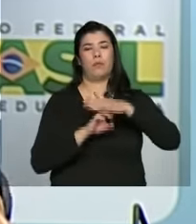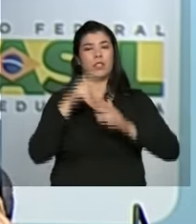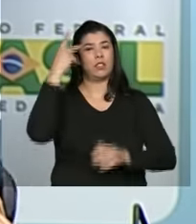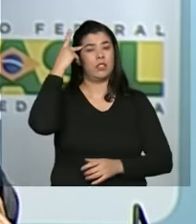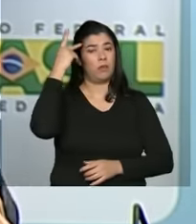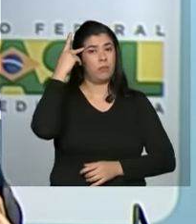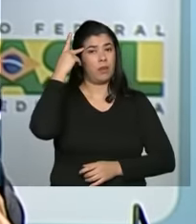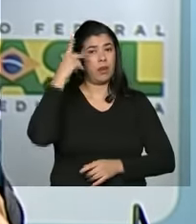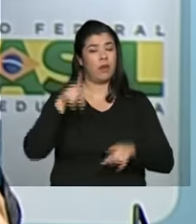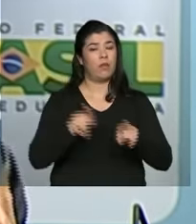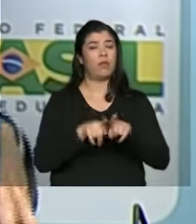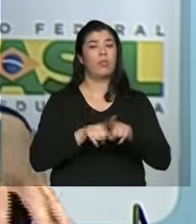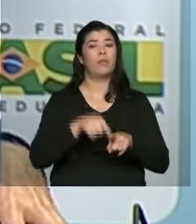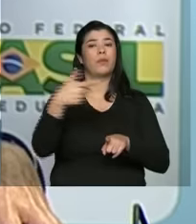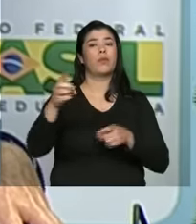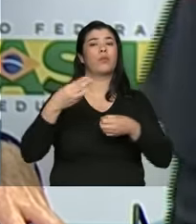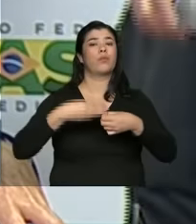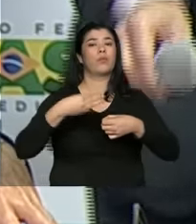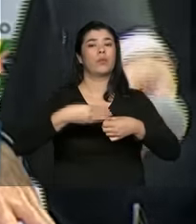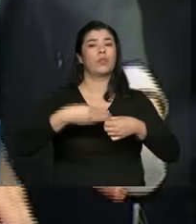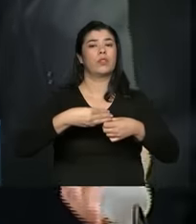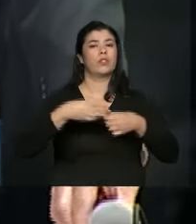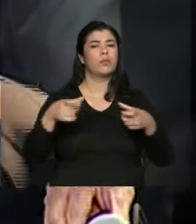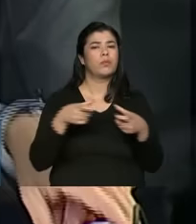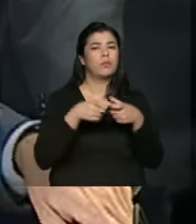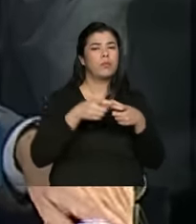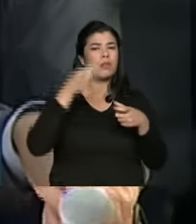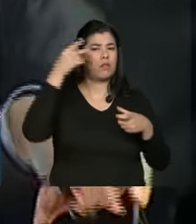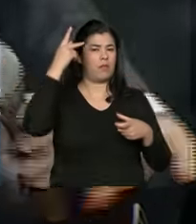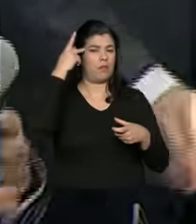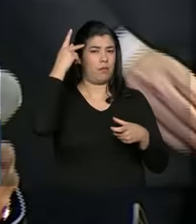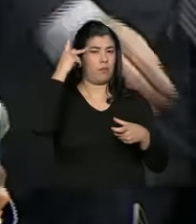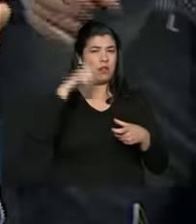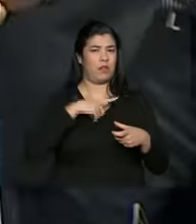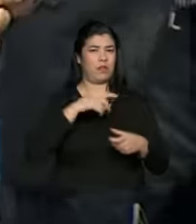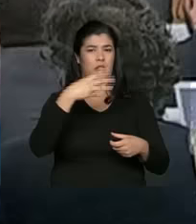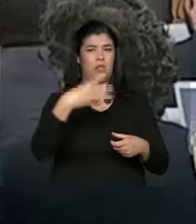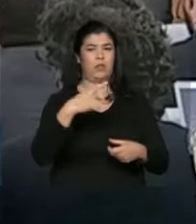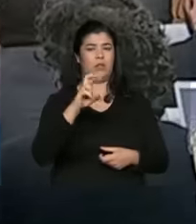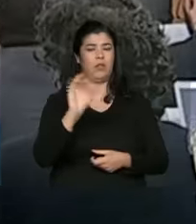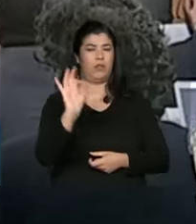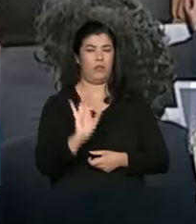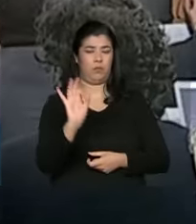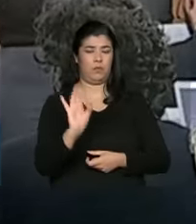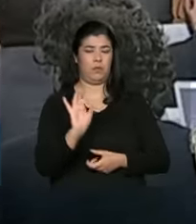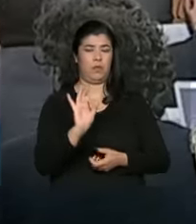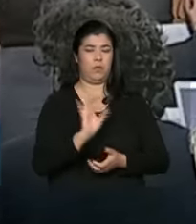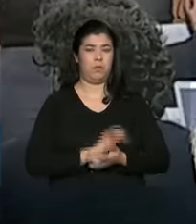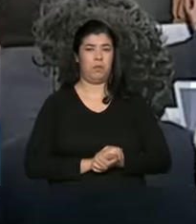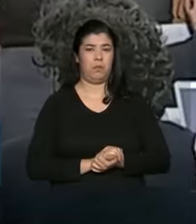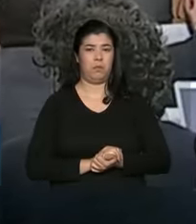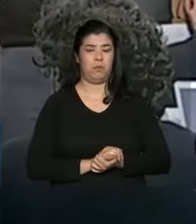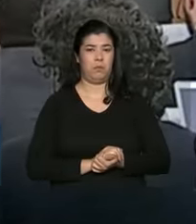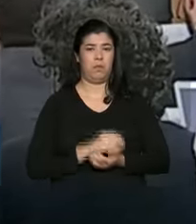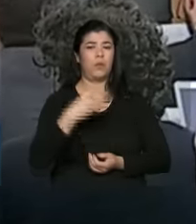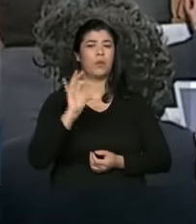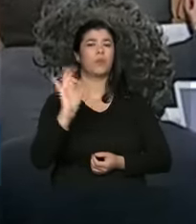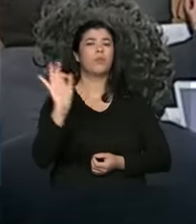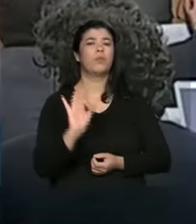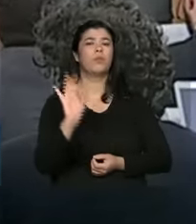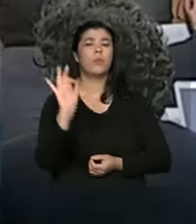interior do Estado de São Paulo onde estão concentradas 45 oi oi 45%